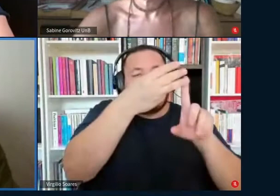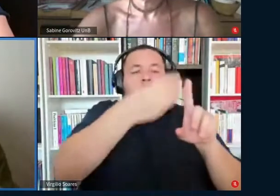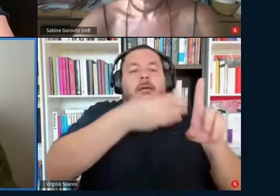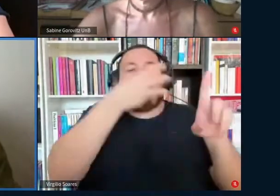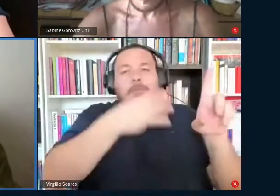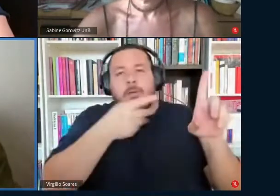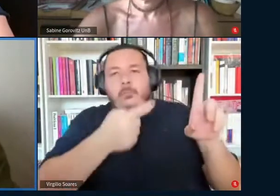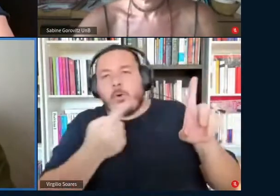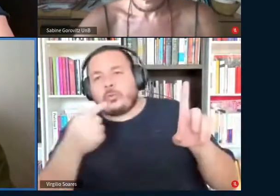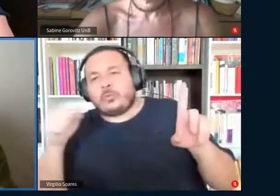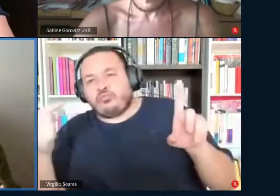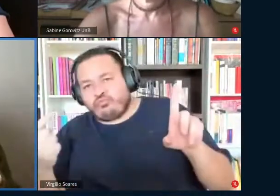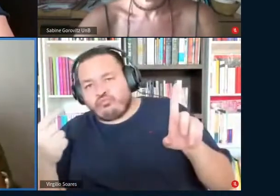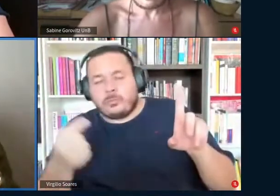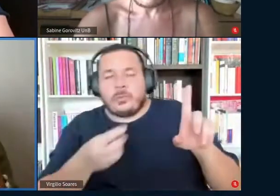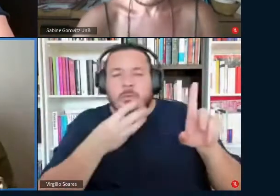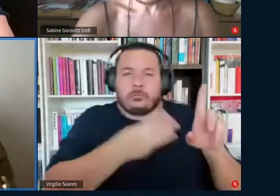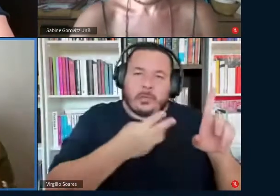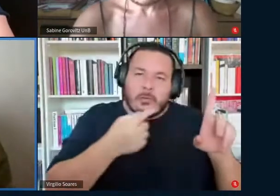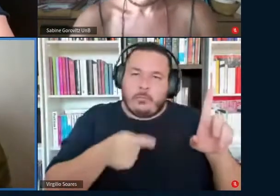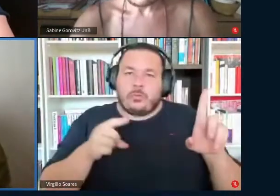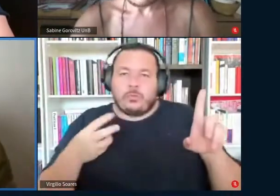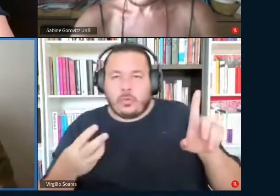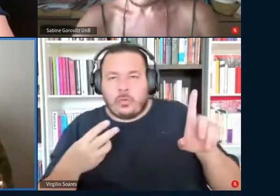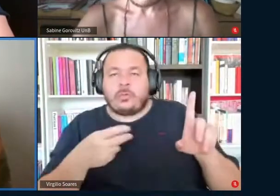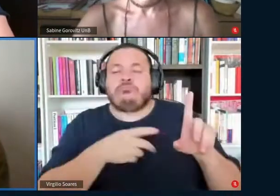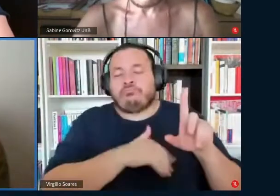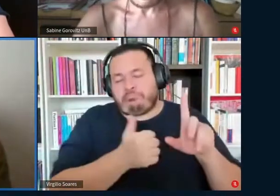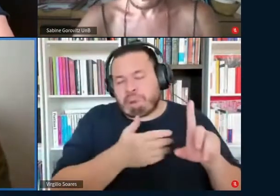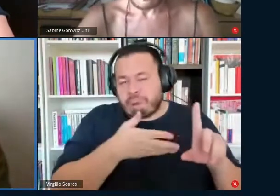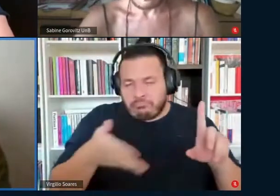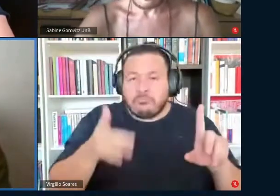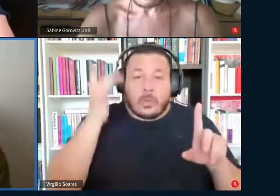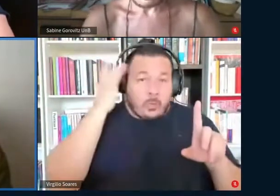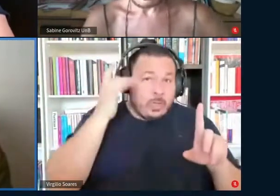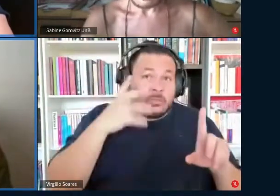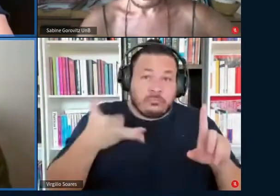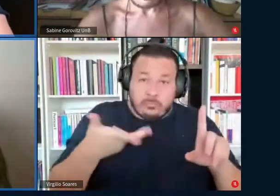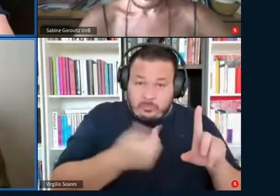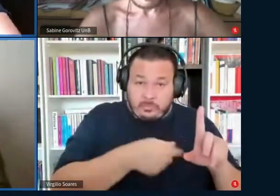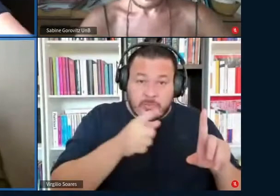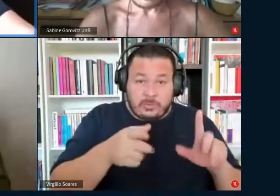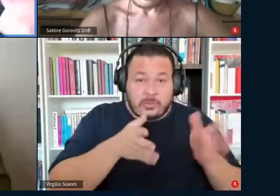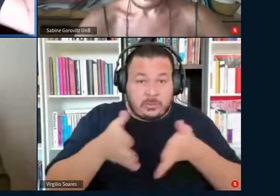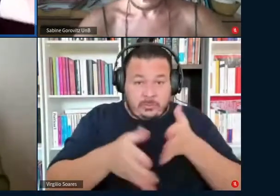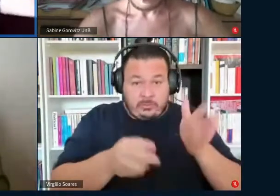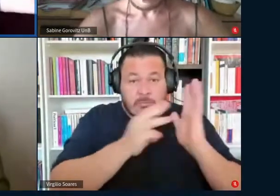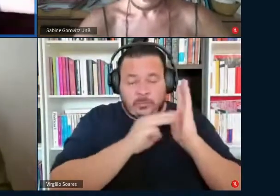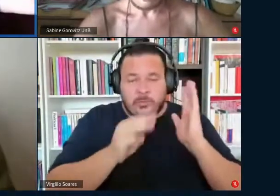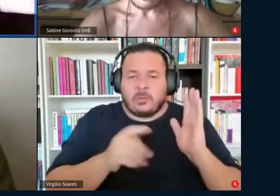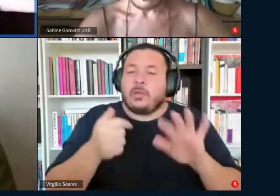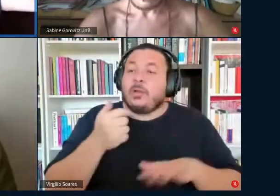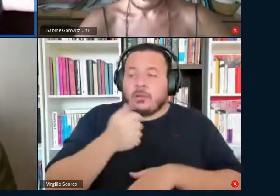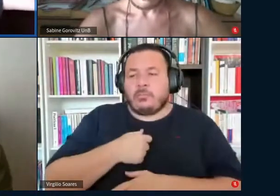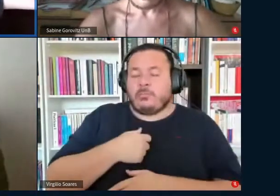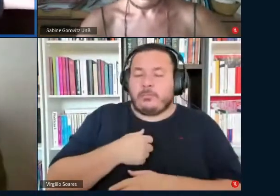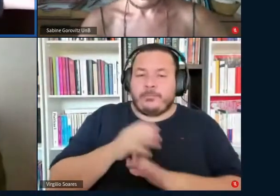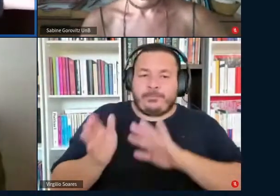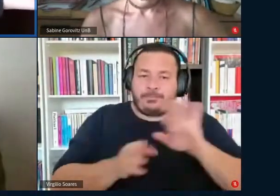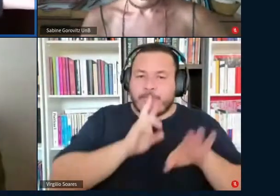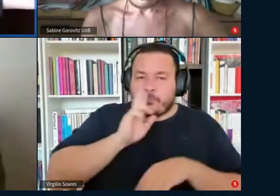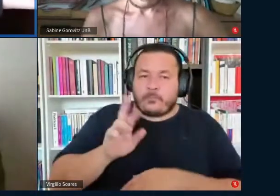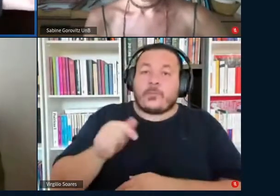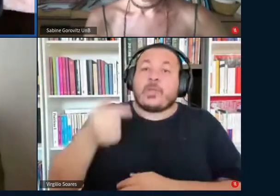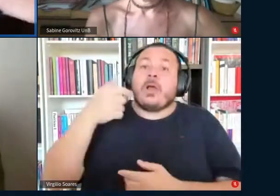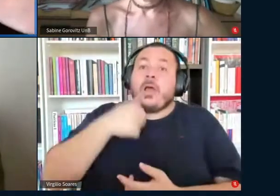Achei que ficou... Parece que ficou muito legal esse caminho metodológico, né? O que foi feito dessa forma